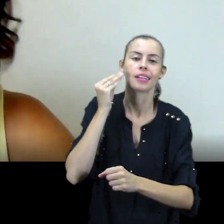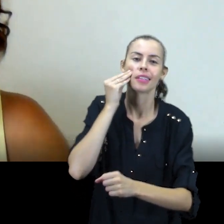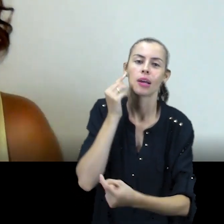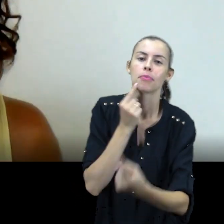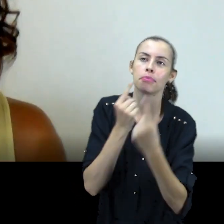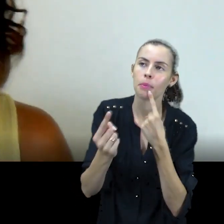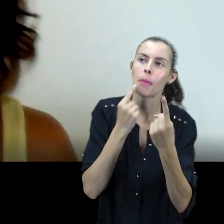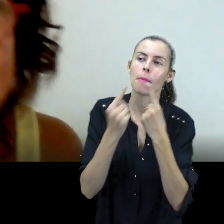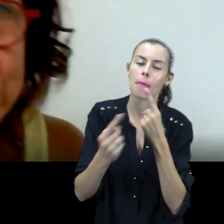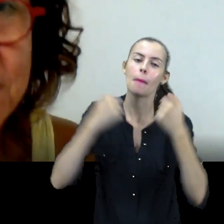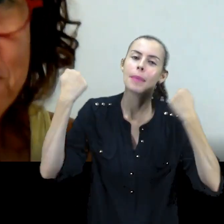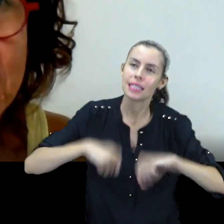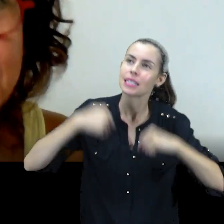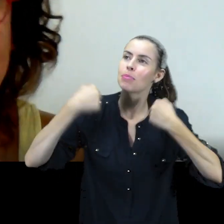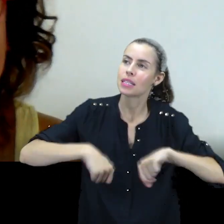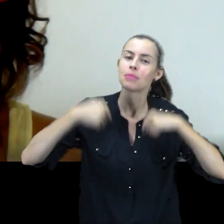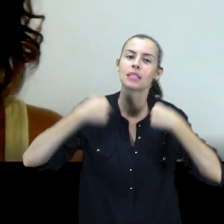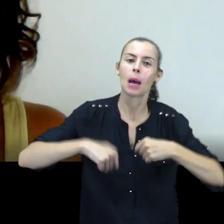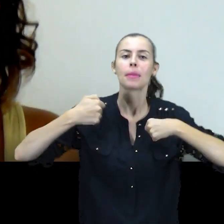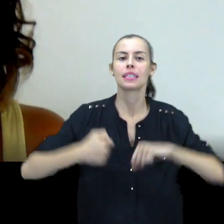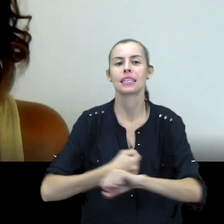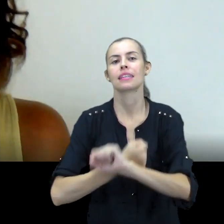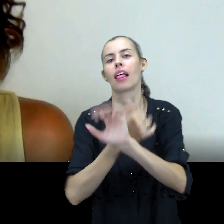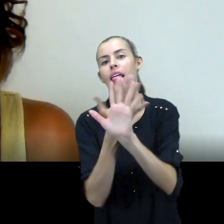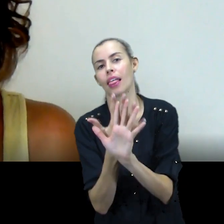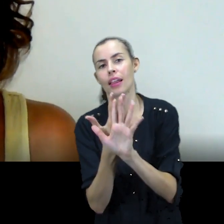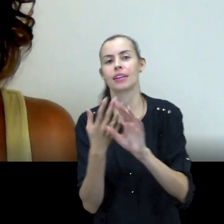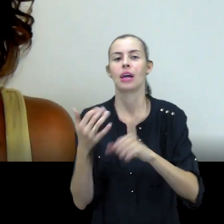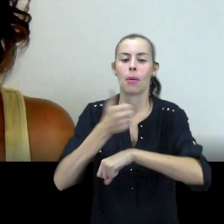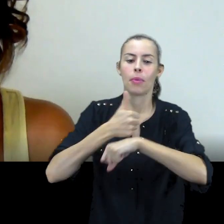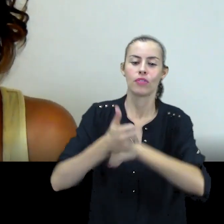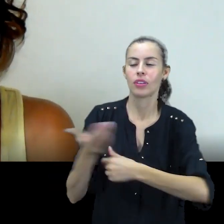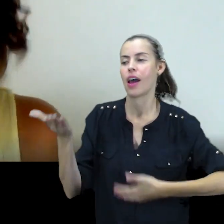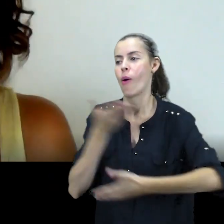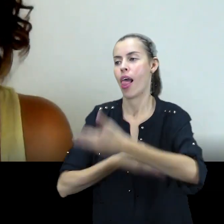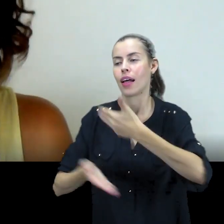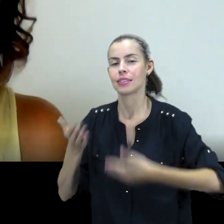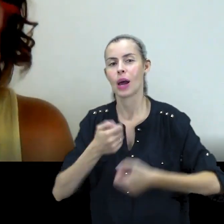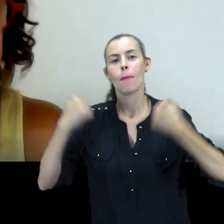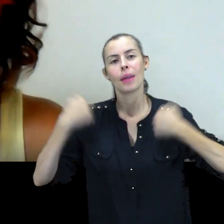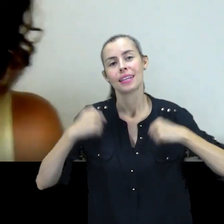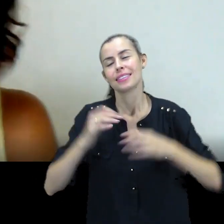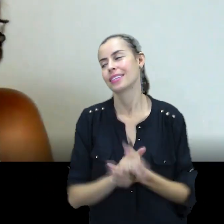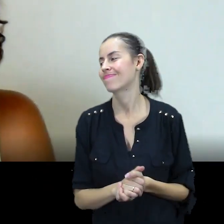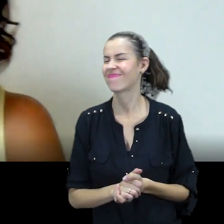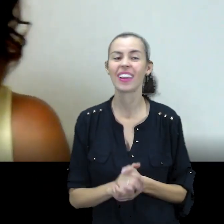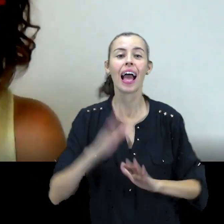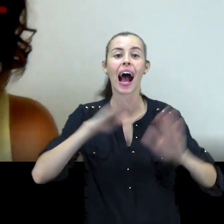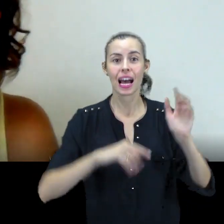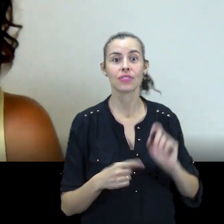que é extensão, qual é a justificativa, por que é extensão. Então, eu vejo que é um processo educacional, e como processo educacional, ele tem que